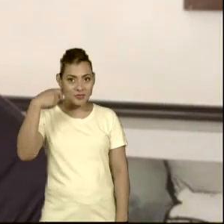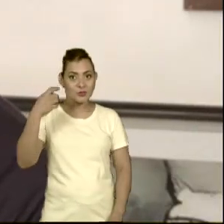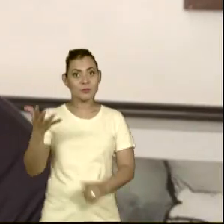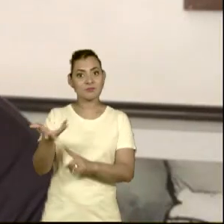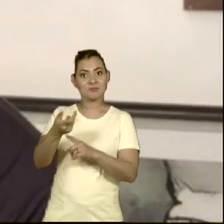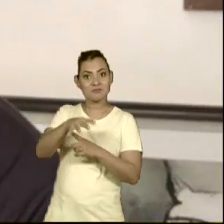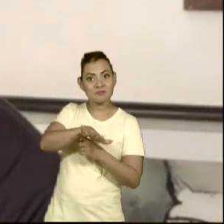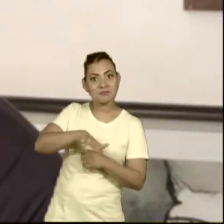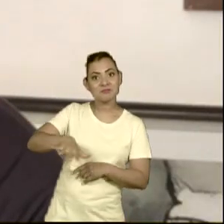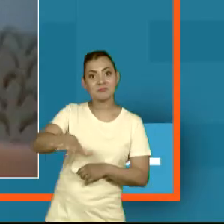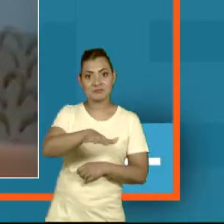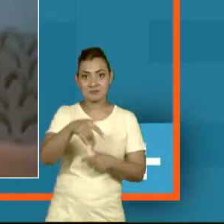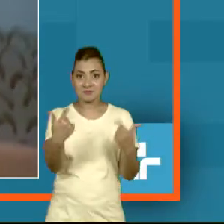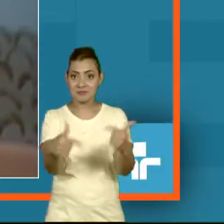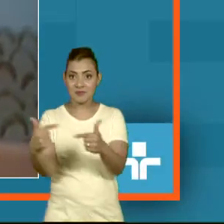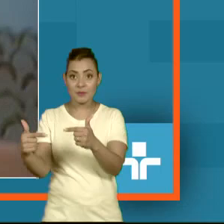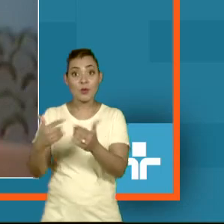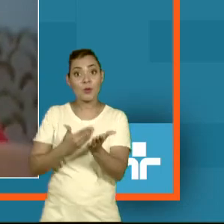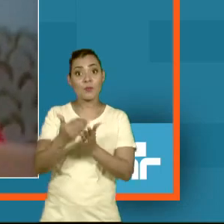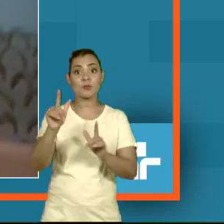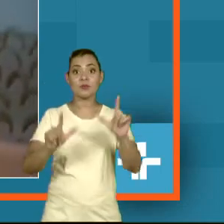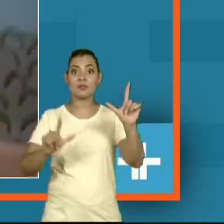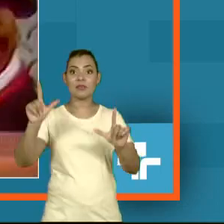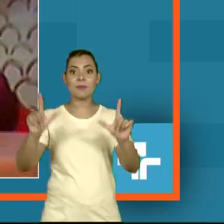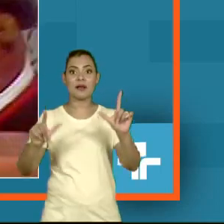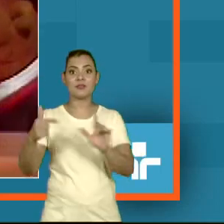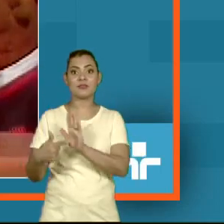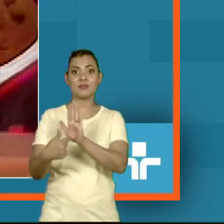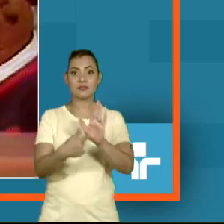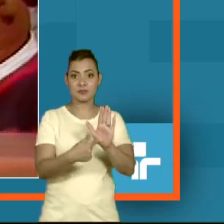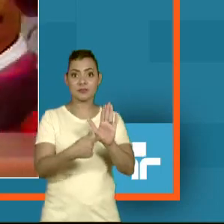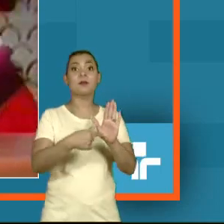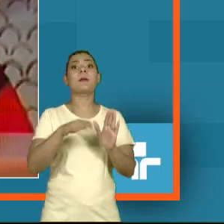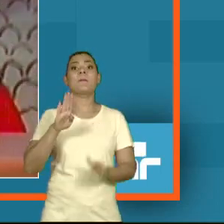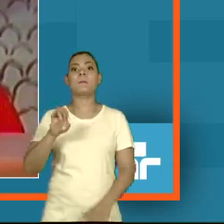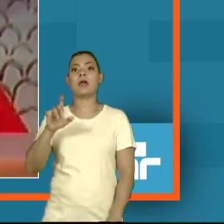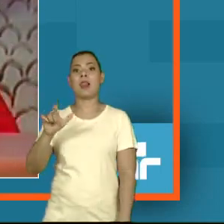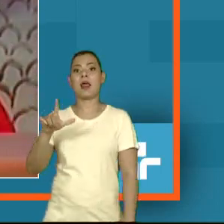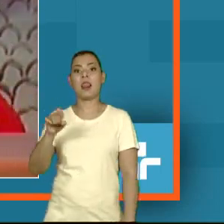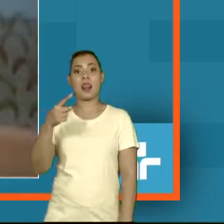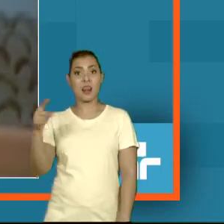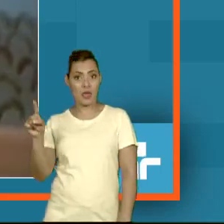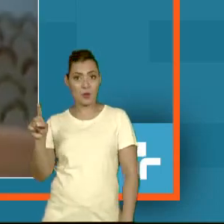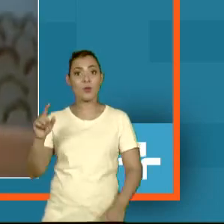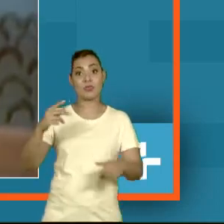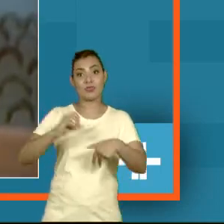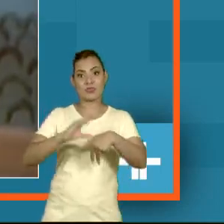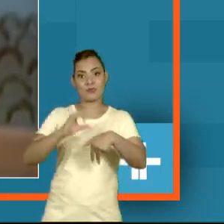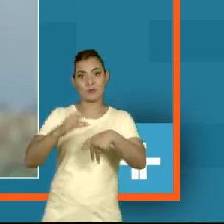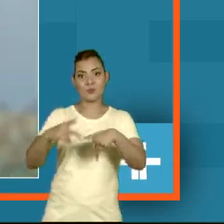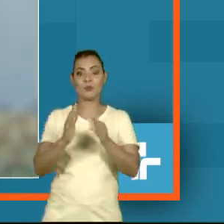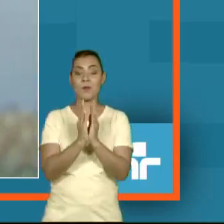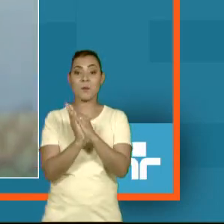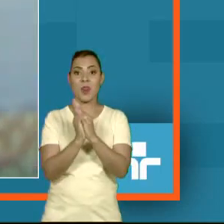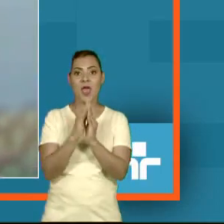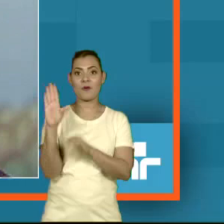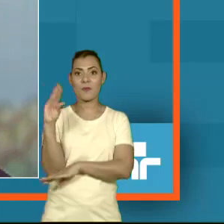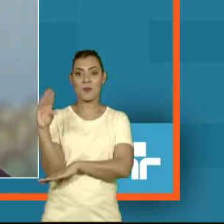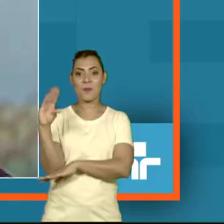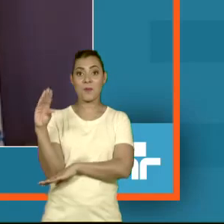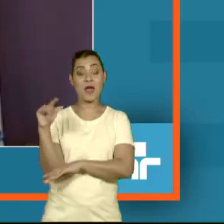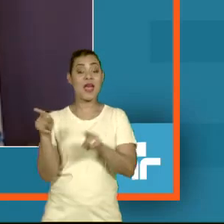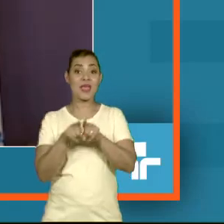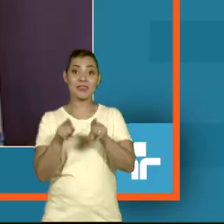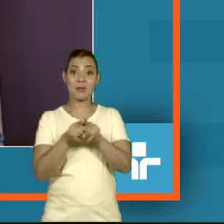artista plástico. Começou em televisão no programa Bambalalão da TV Cultura como ator e manipulador de bonecos.